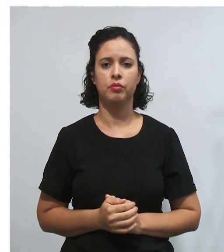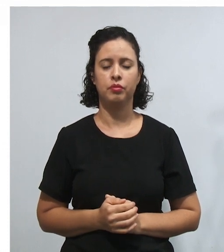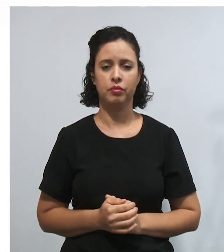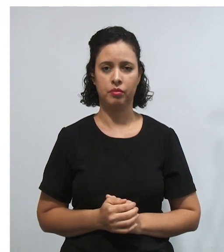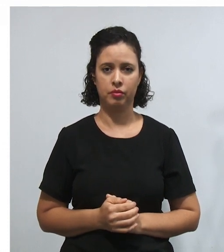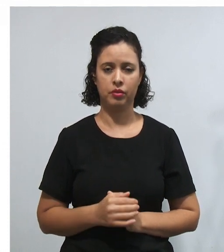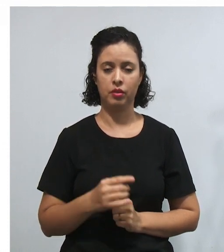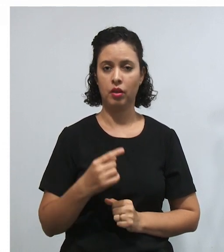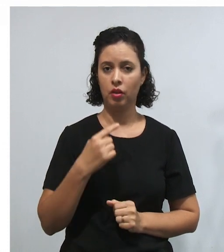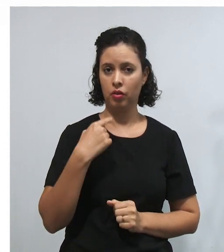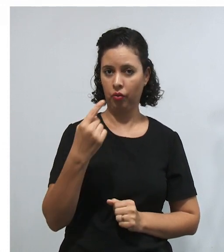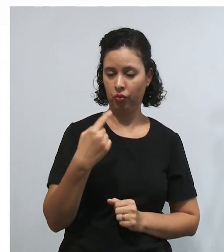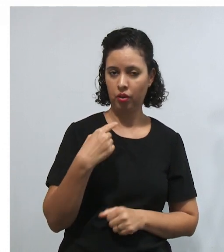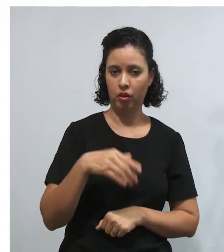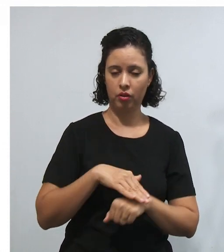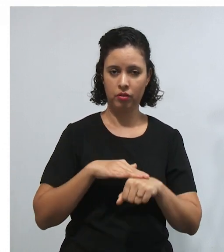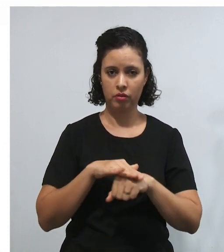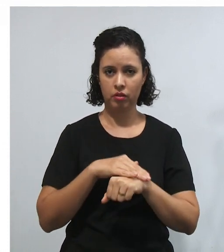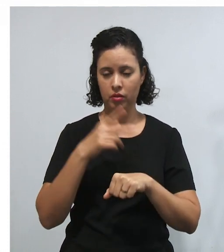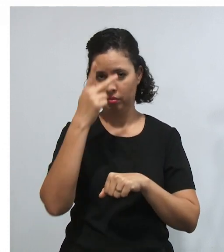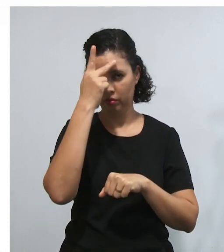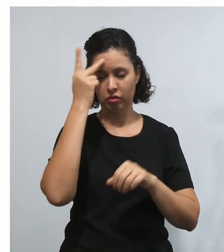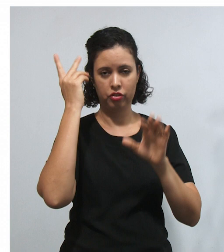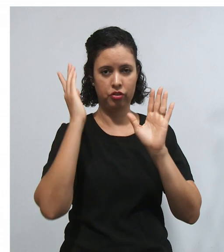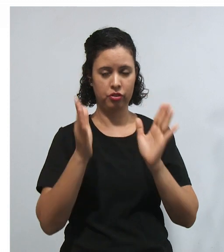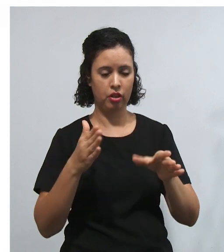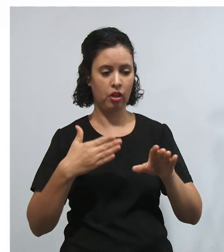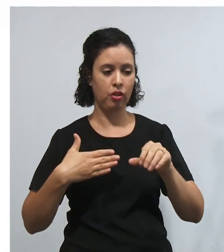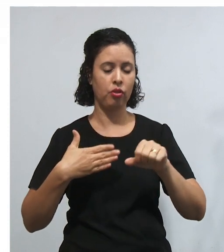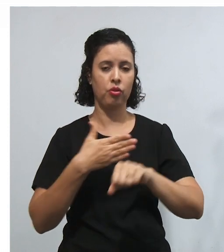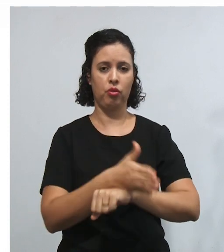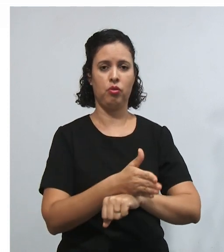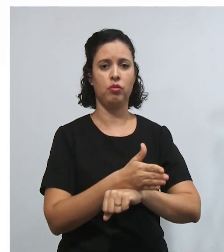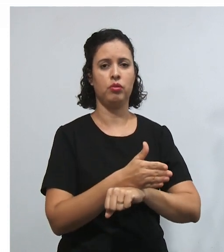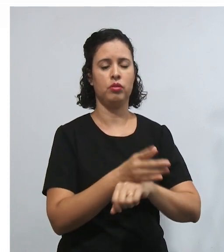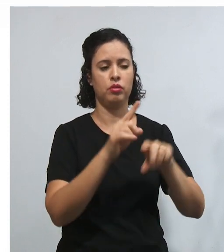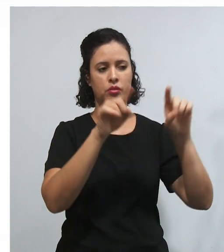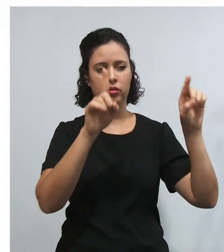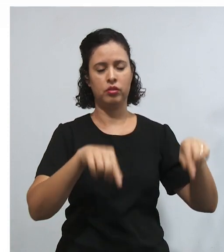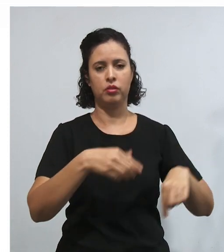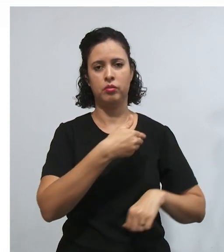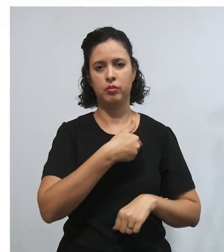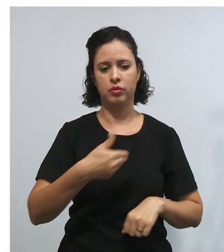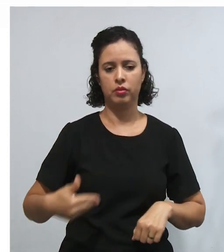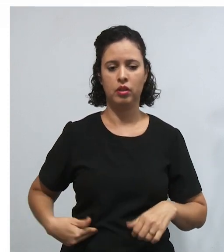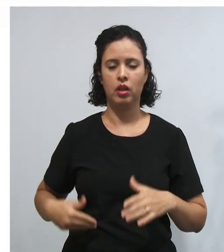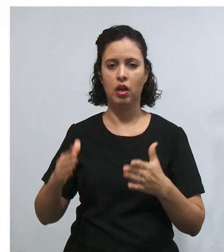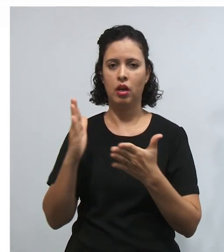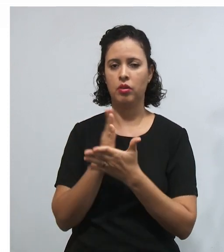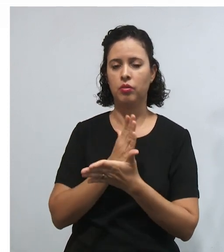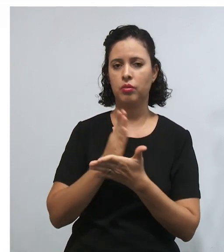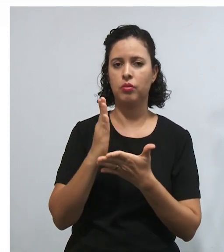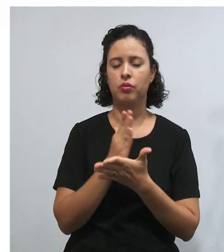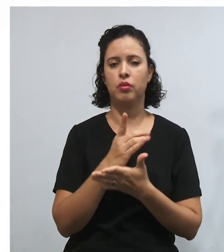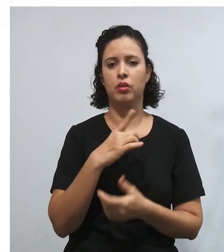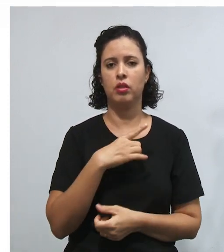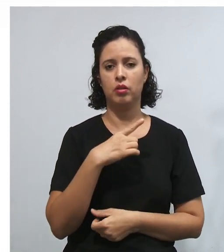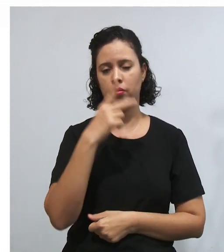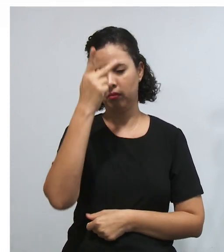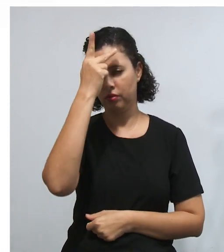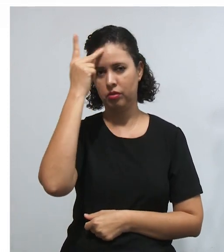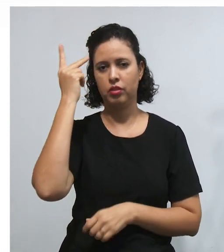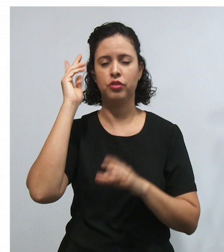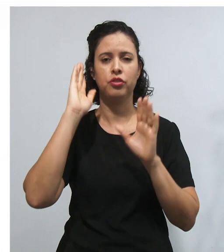Eu estou conversando com você a respeito de quem já entrou no serviço público depois da reforma, tá? Porque tem casos que